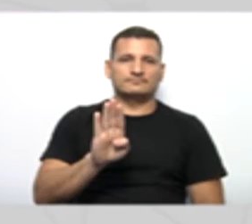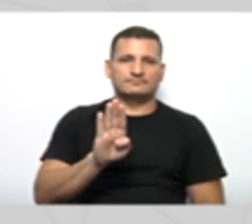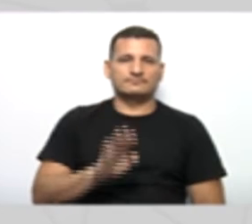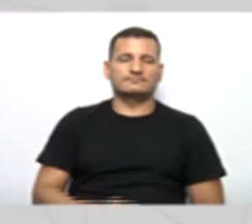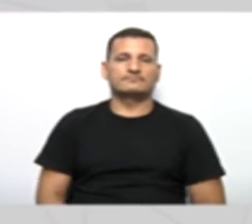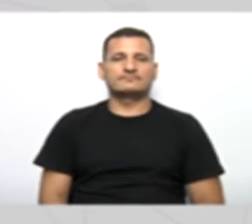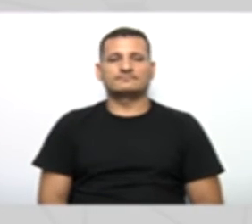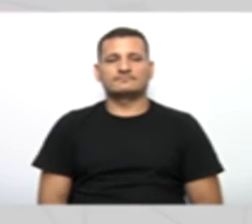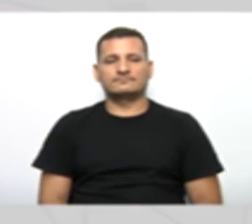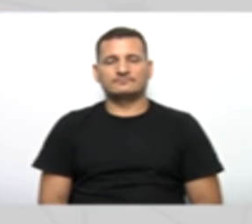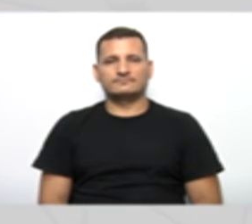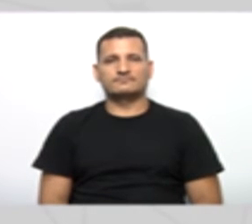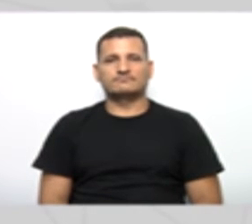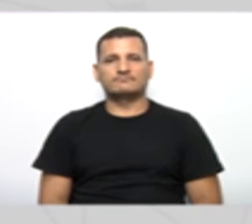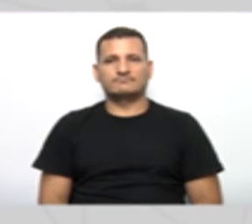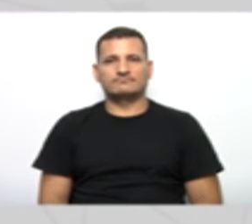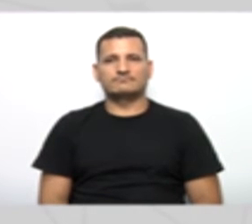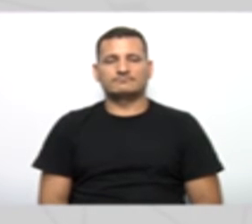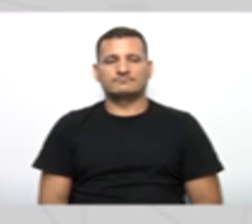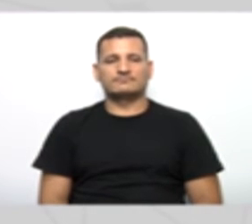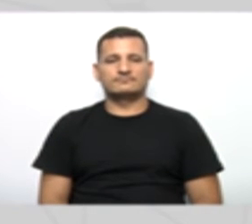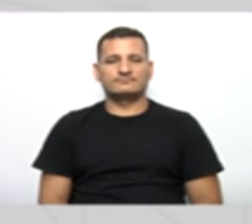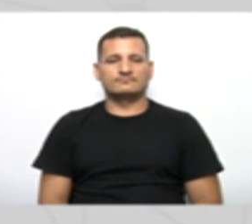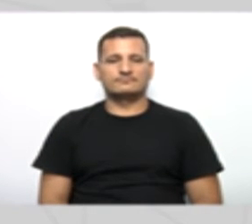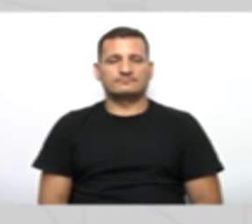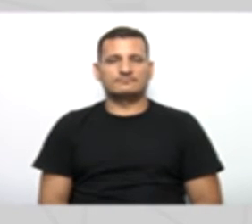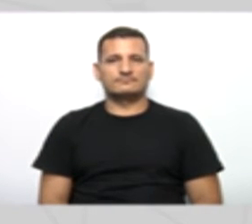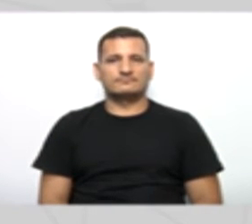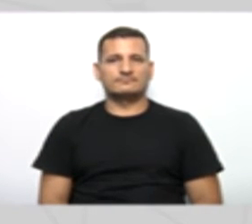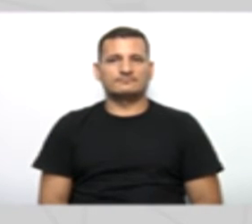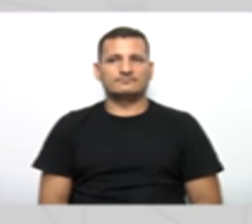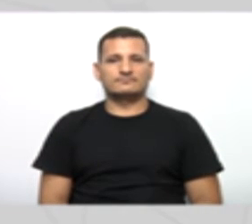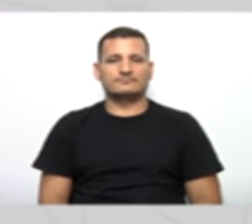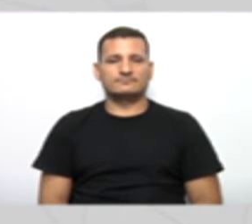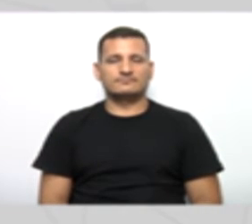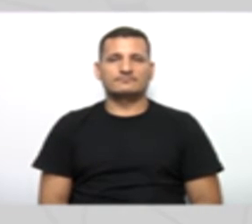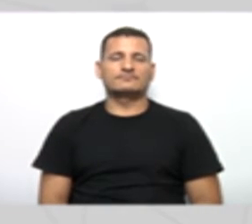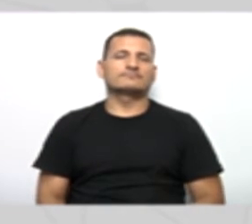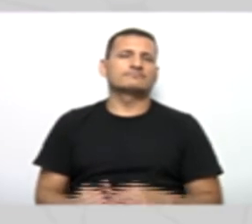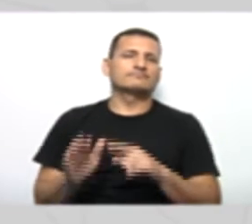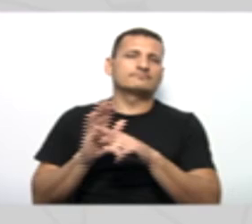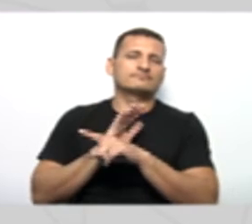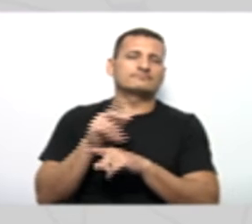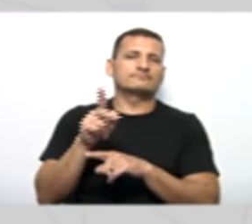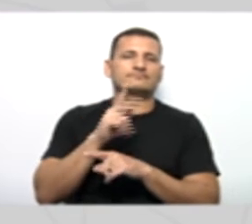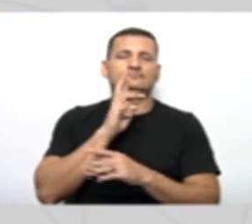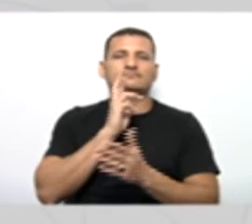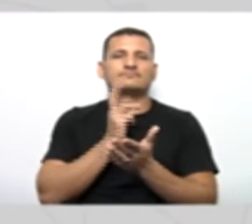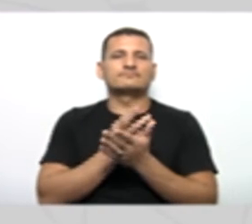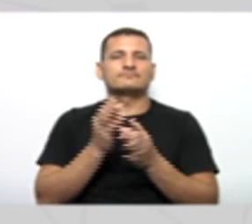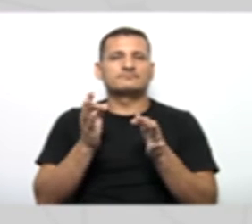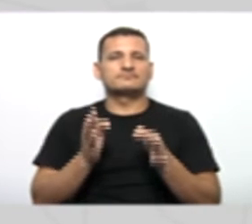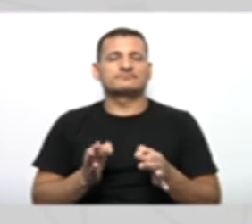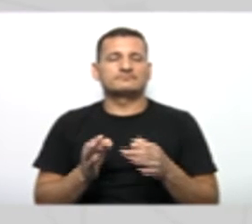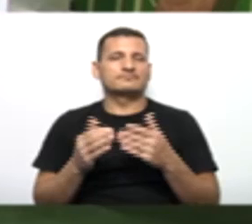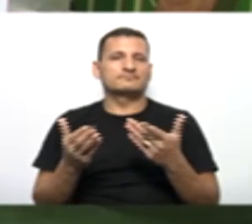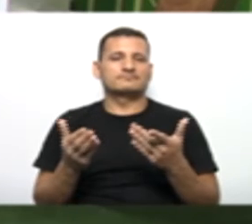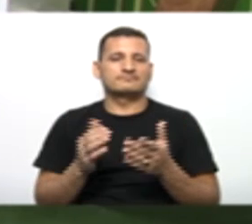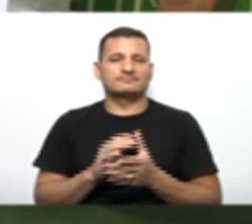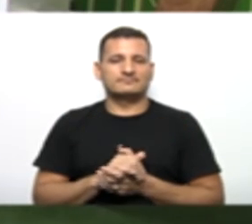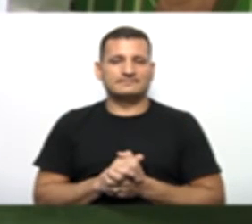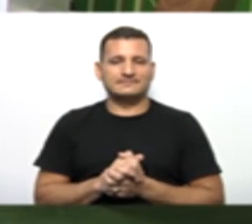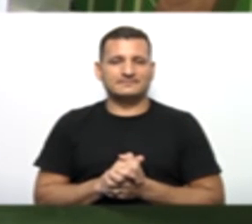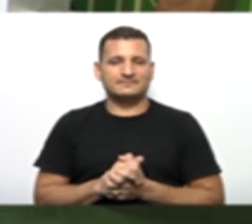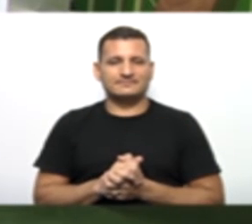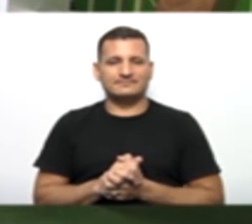está tendo bastante divergência. Eu acho que o senhor tem que dizer logo para a gente qual a resposta correta, porque os alunos não